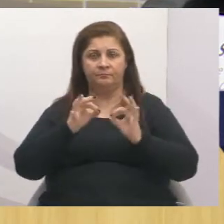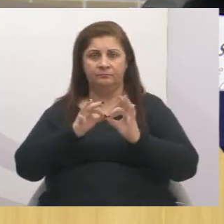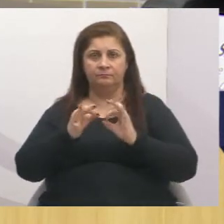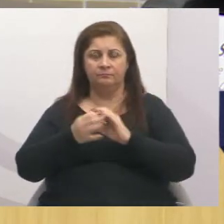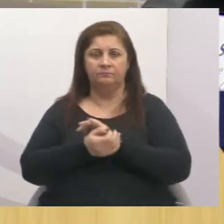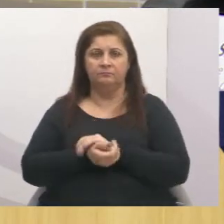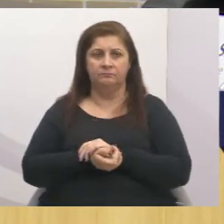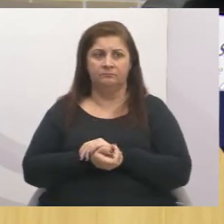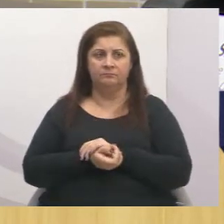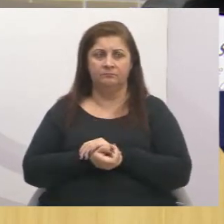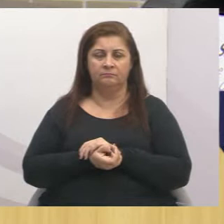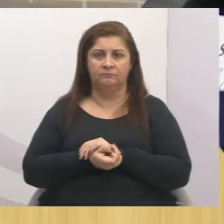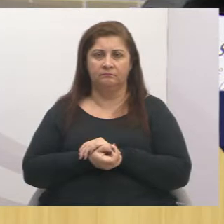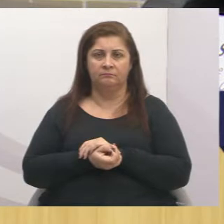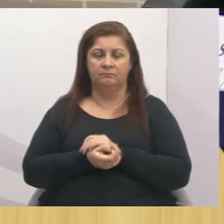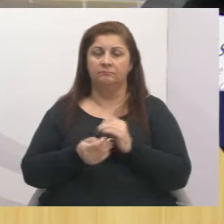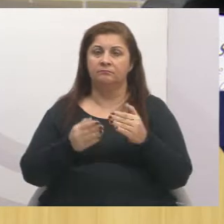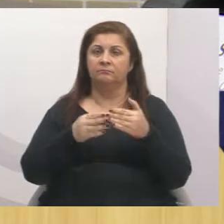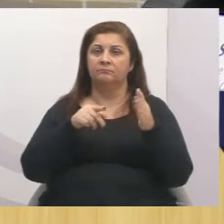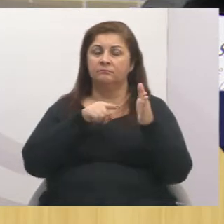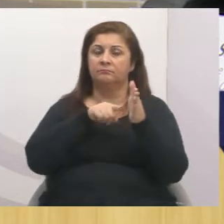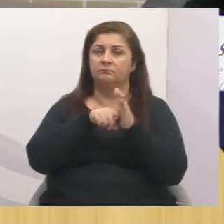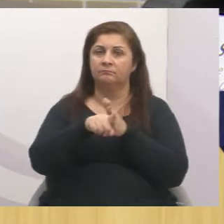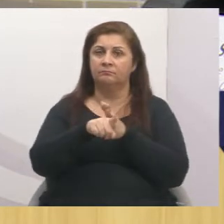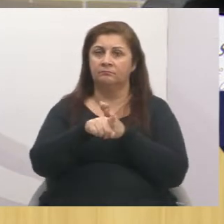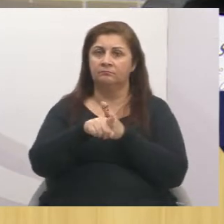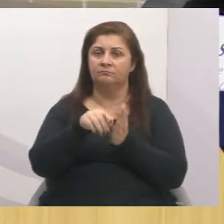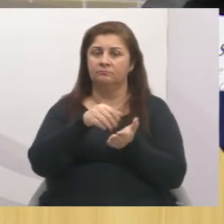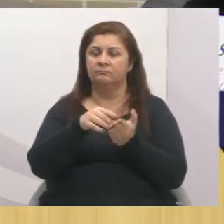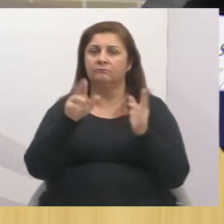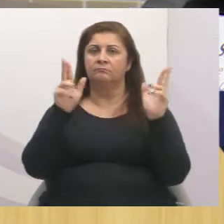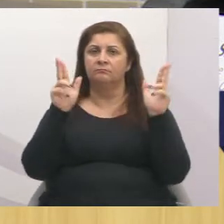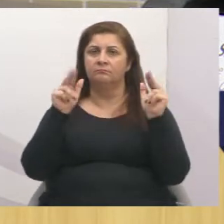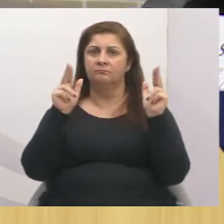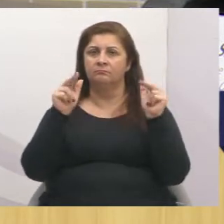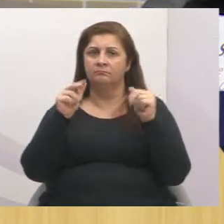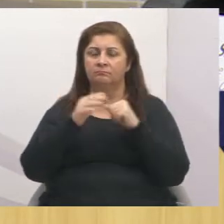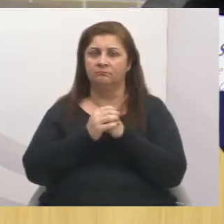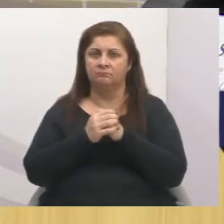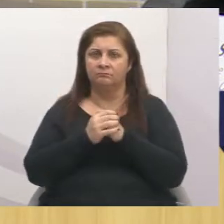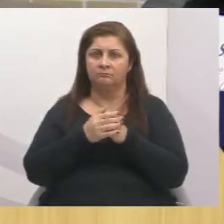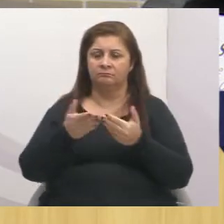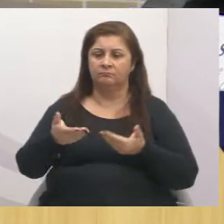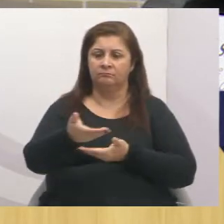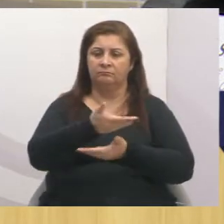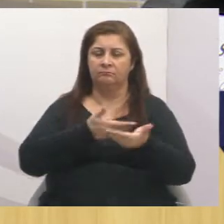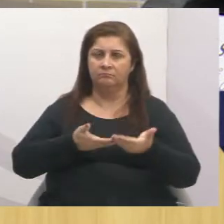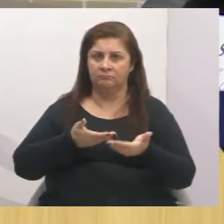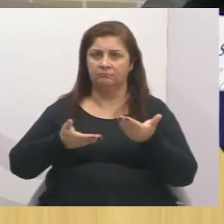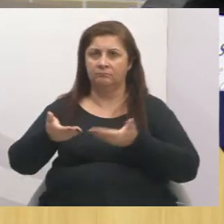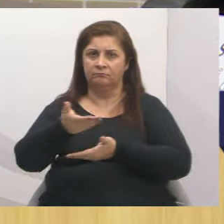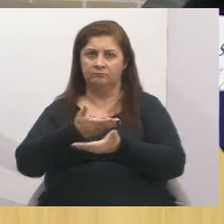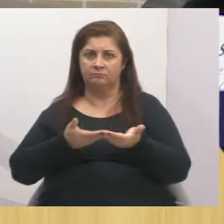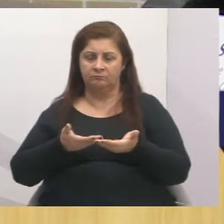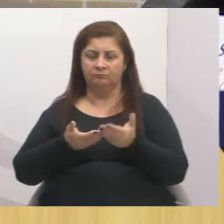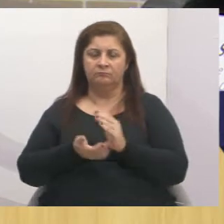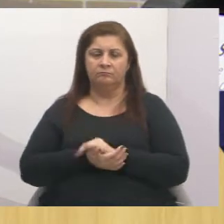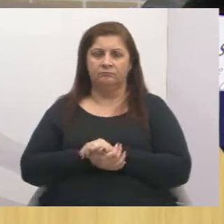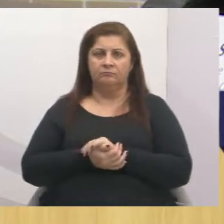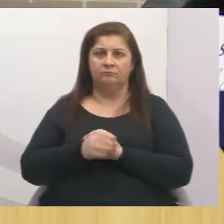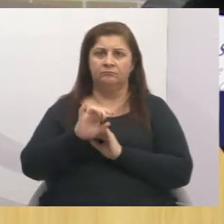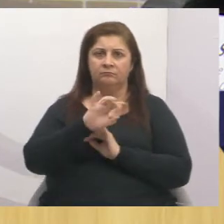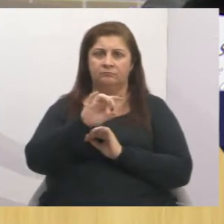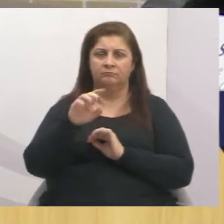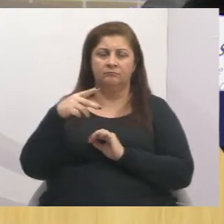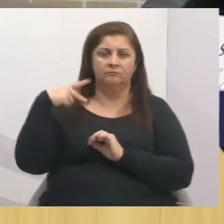trabalhos, defino que as perguntas sejam encaminhadas por critério de assunto, na forma de rodízio, intercalado dos